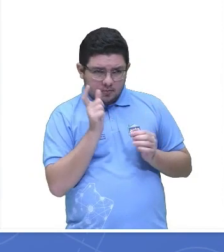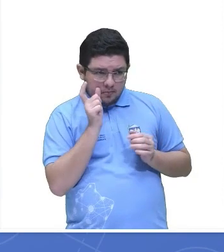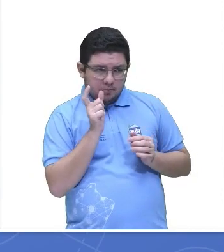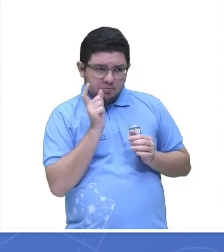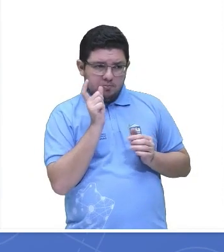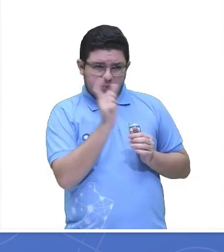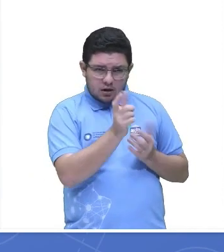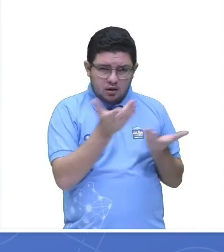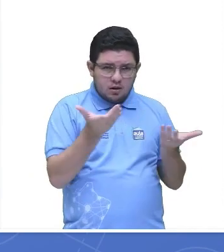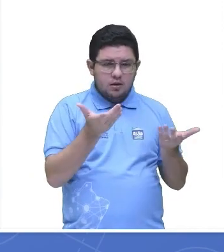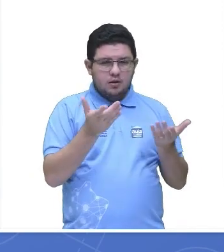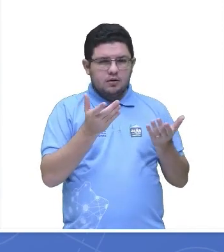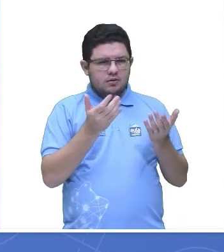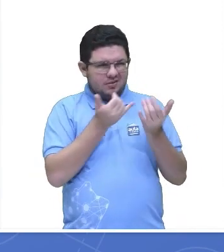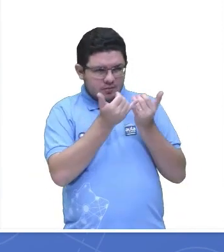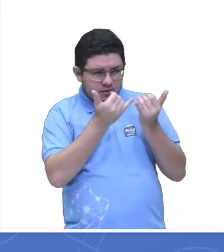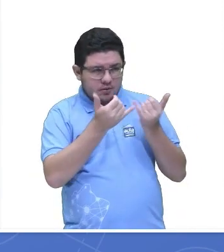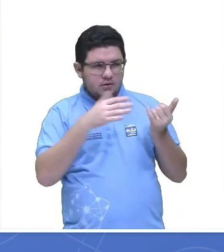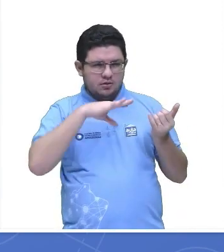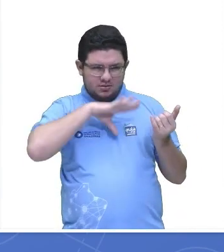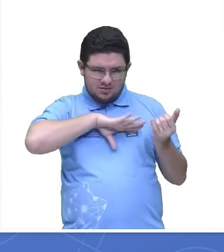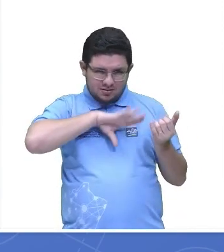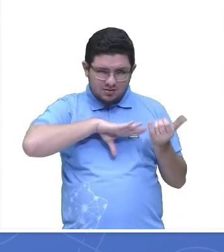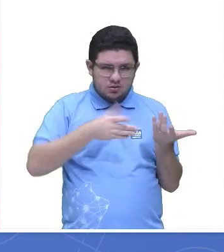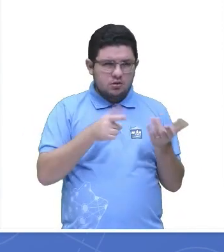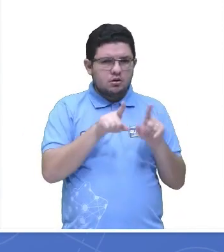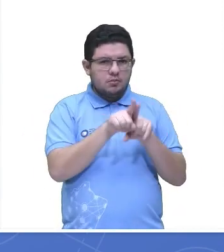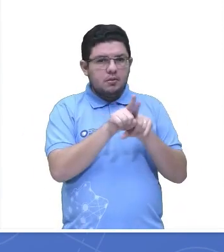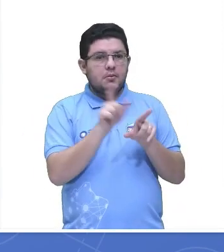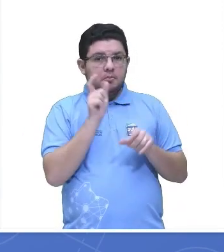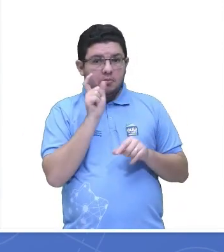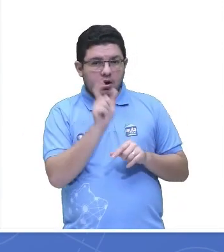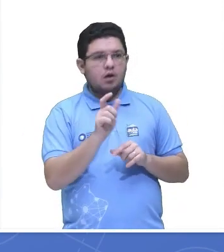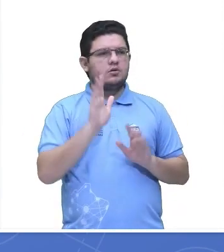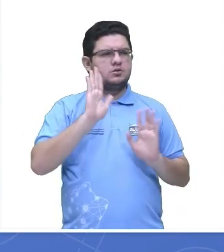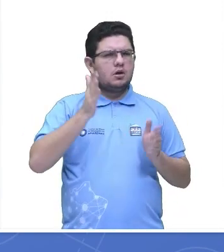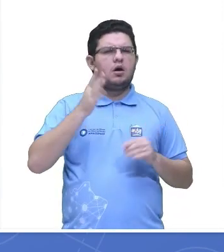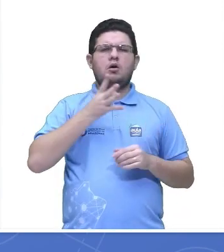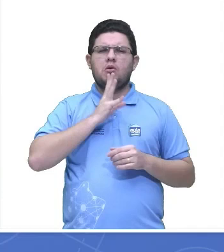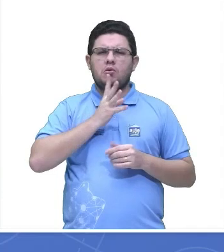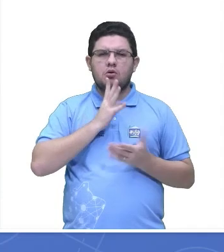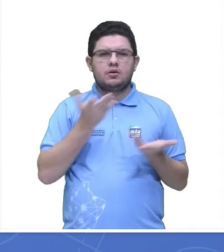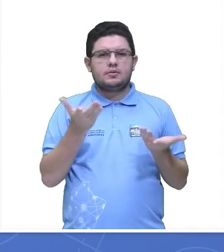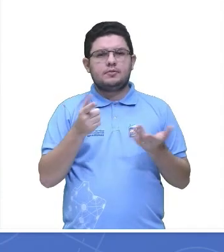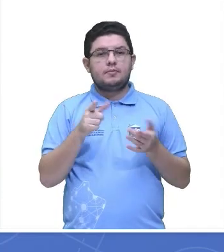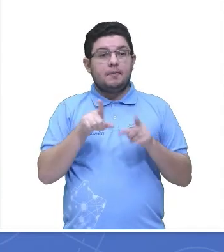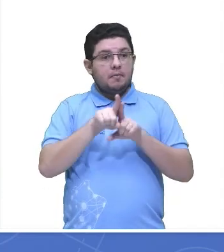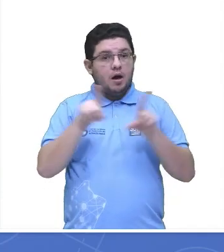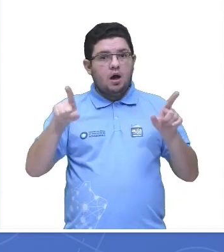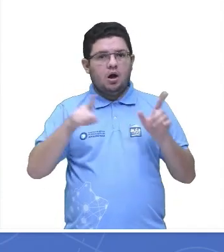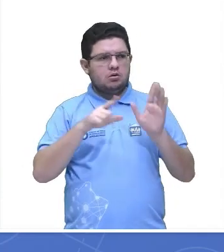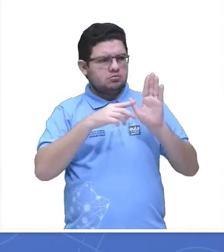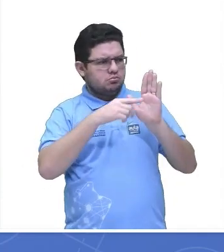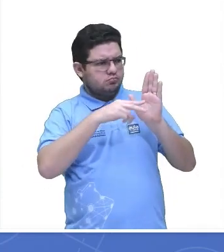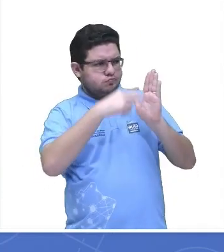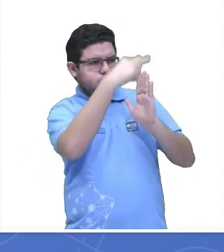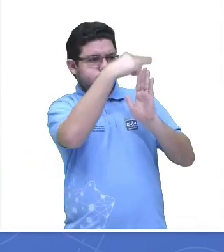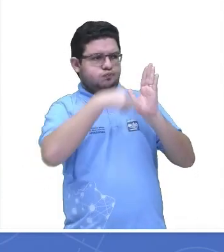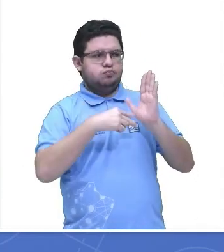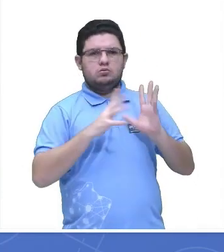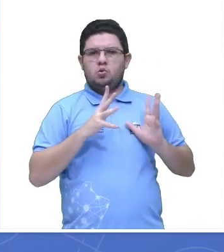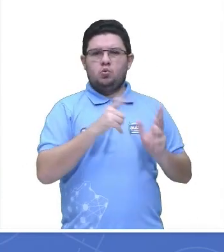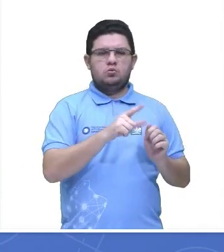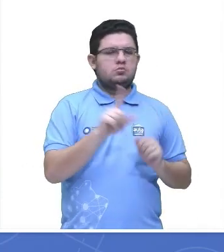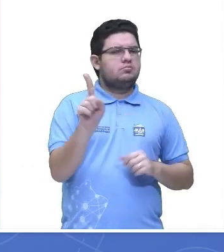vai tentar identificar aí a ideia principal desse texto. Teoricamente, né, o primeiro parágrafo de um texto ele tem